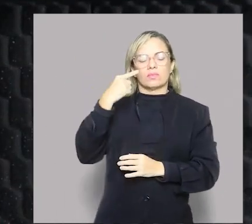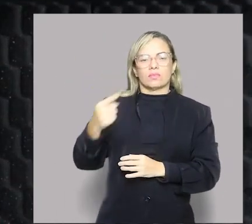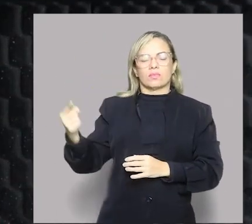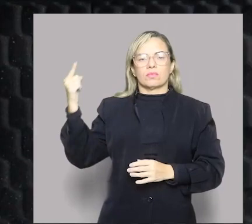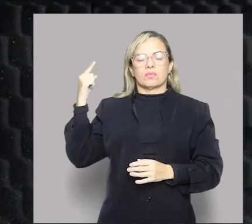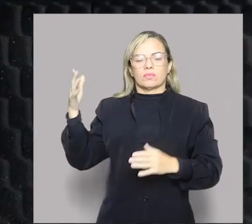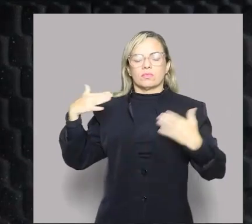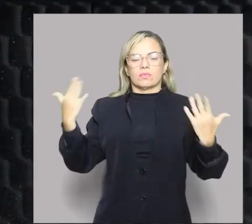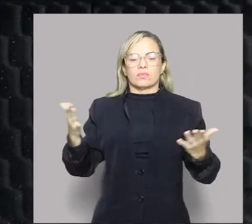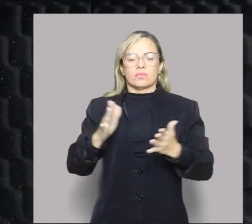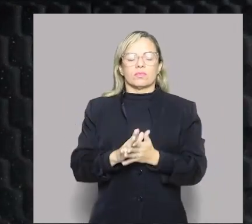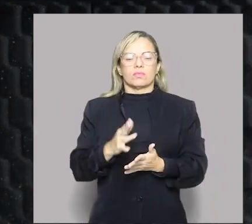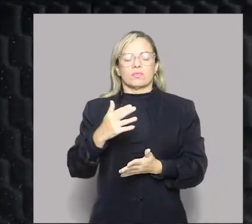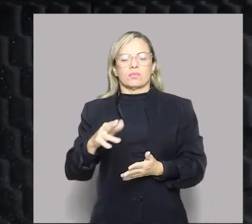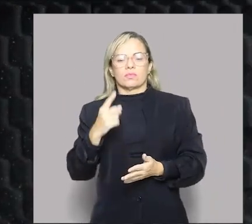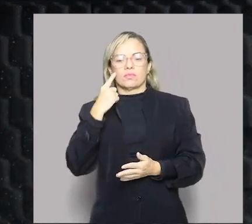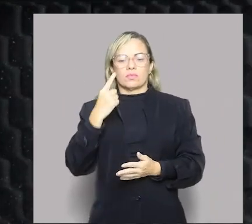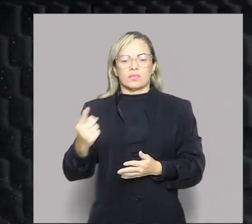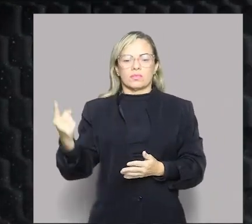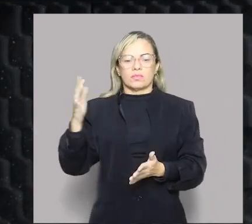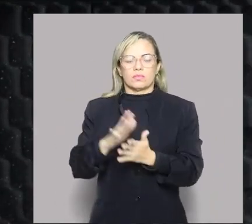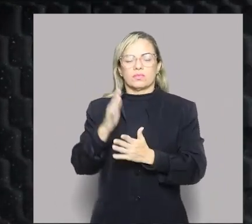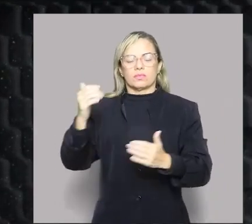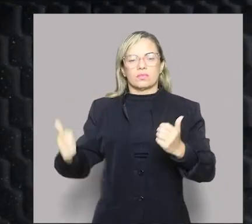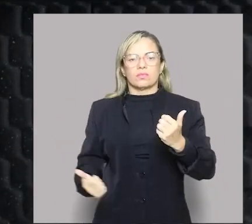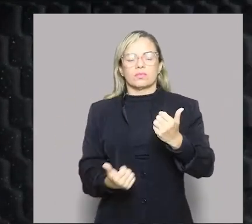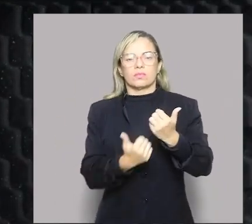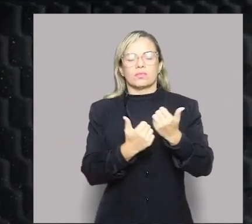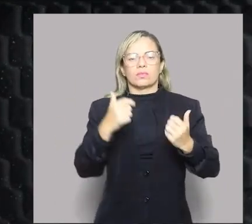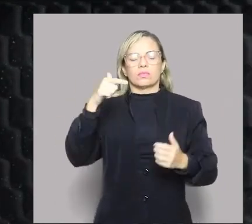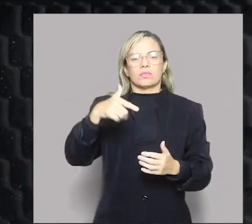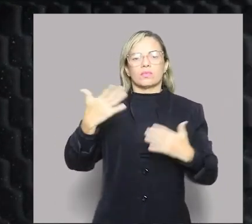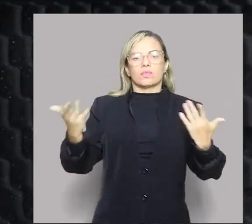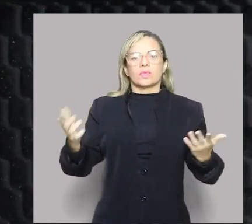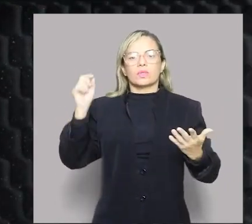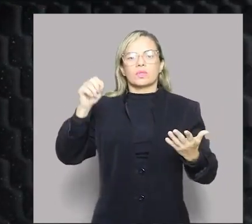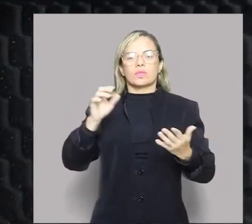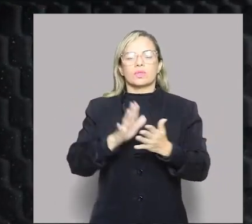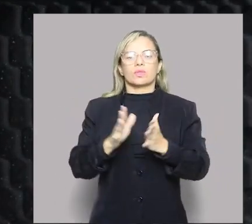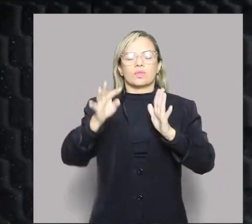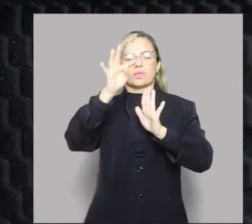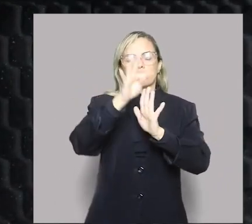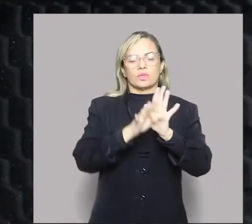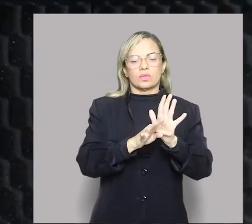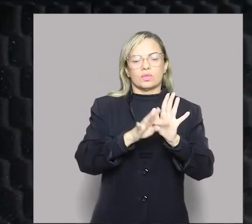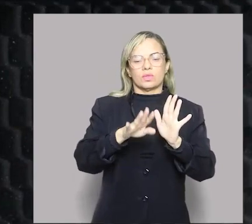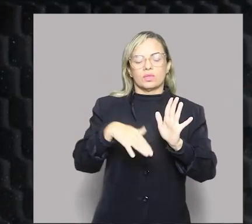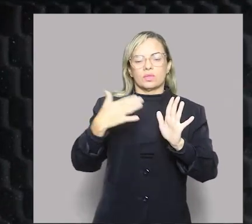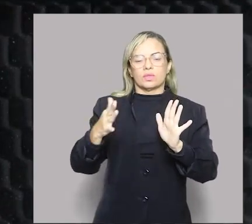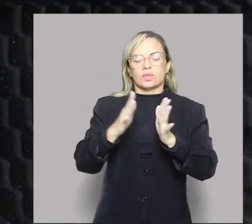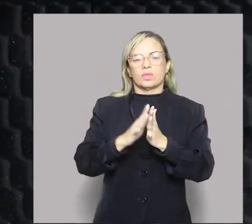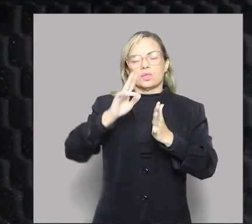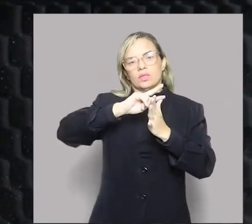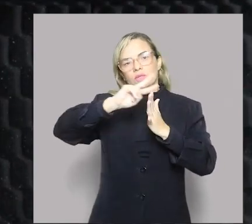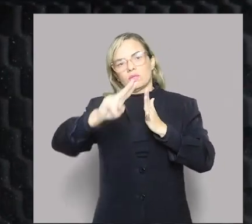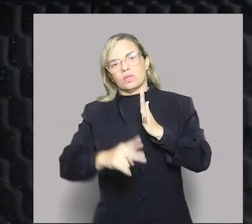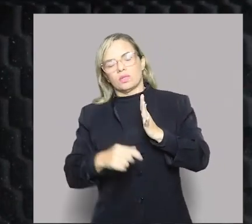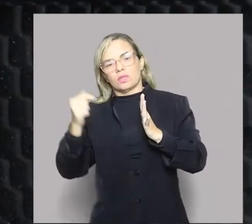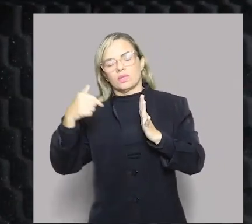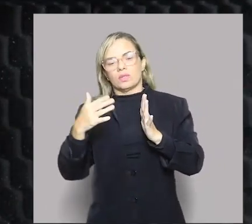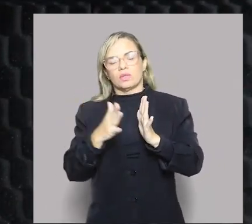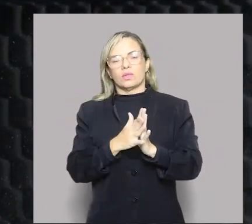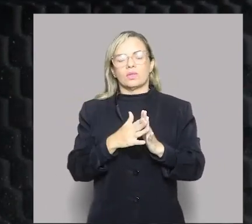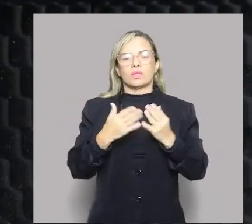argumentativa chama de suportes do texto. E o que são suportes do texto? São elementos que estarão